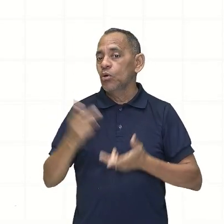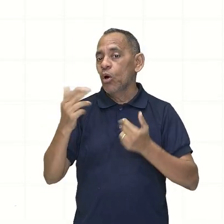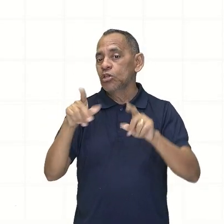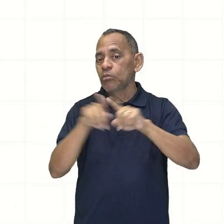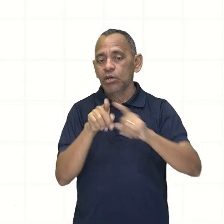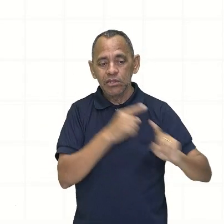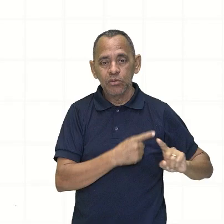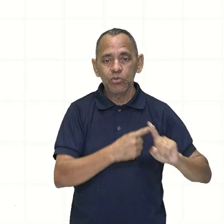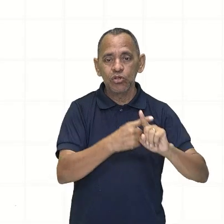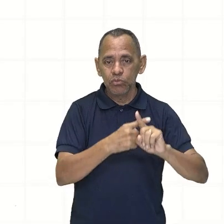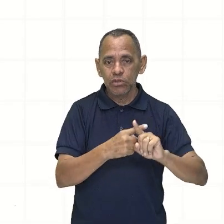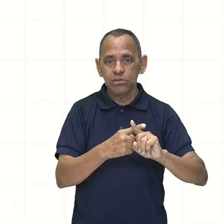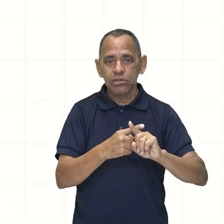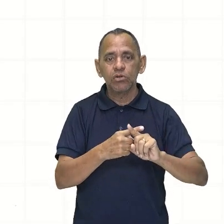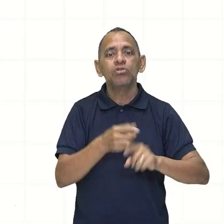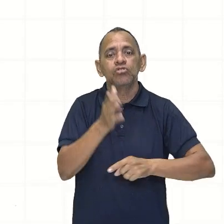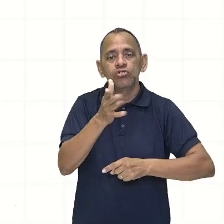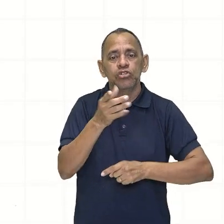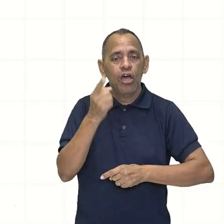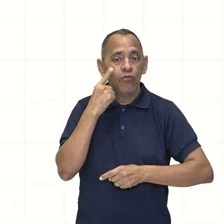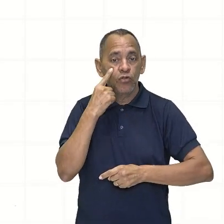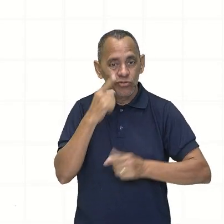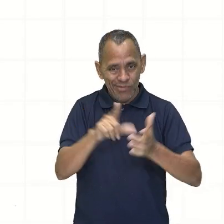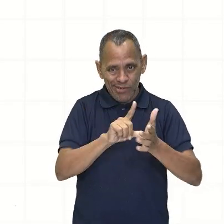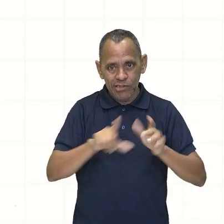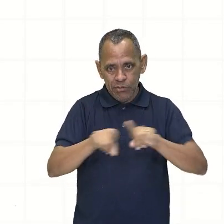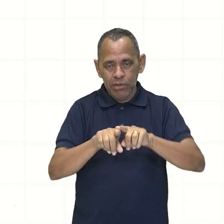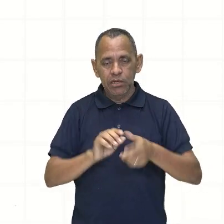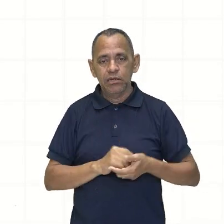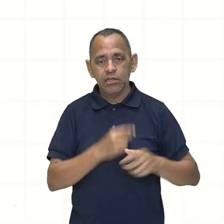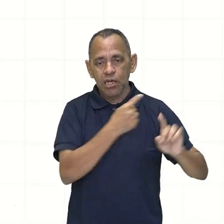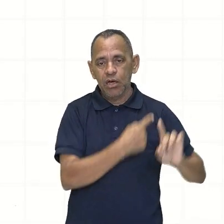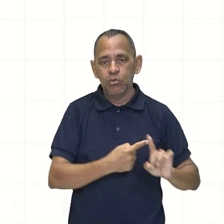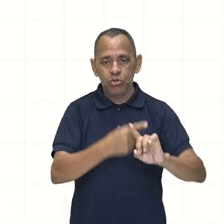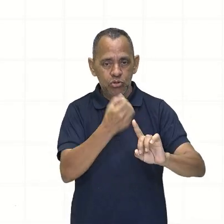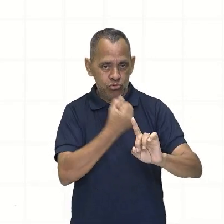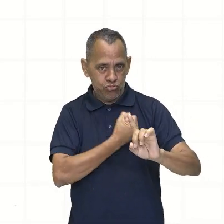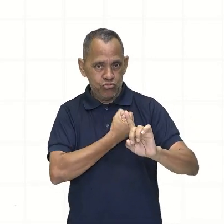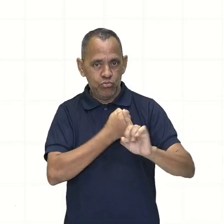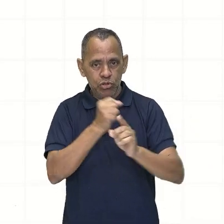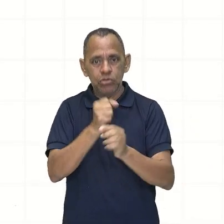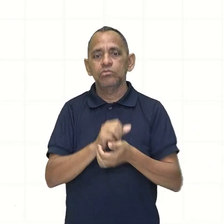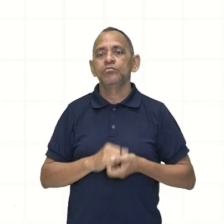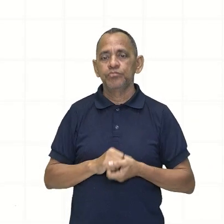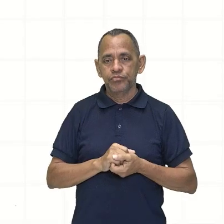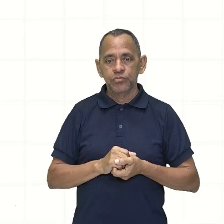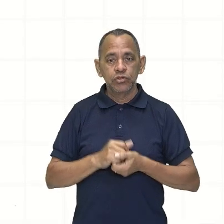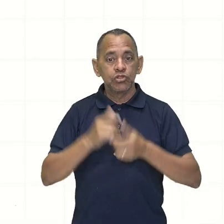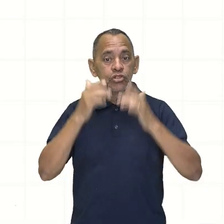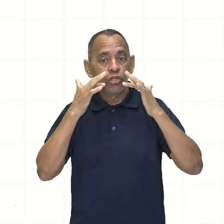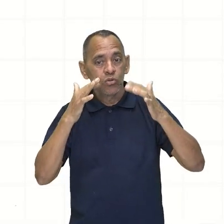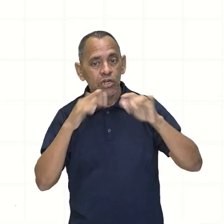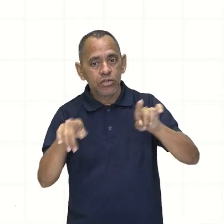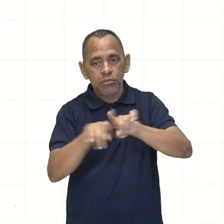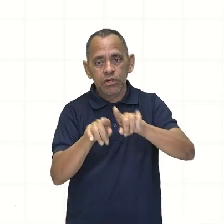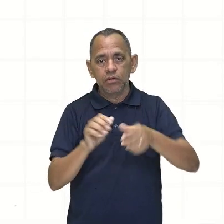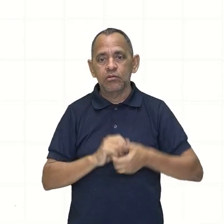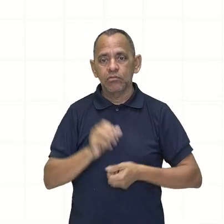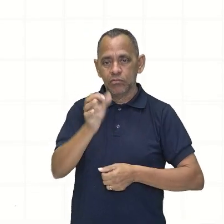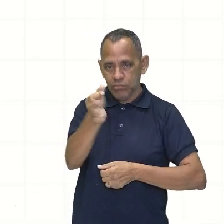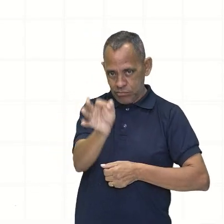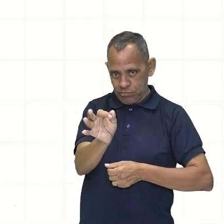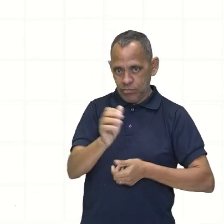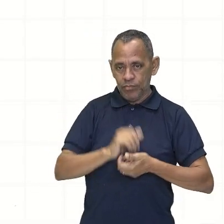multiplicações tradicionais, tá? Que é a nossa multiplicação com os números naturais, ok? Se é